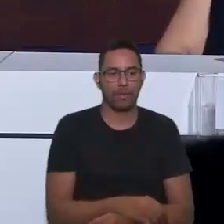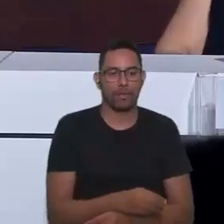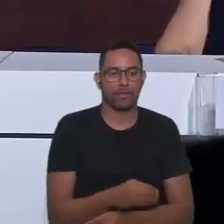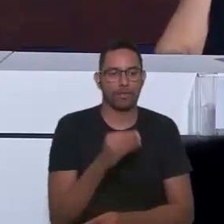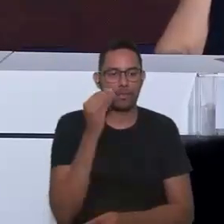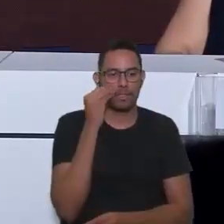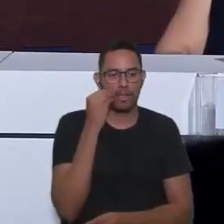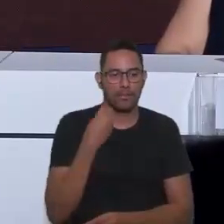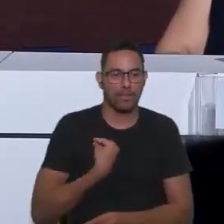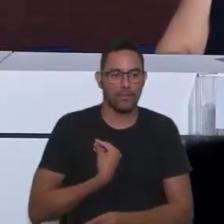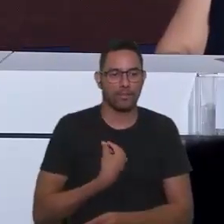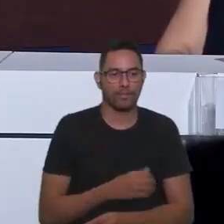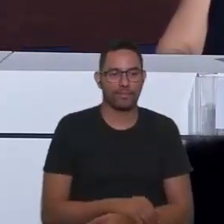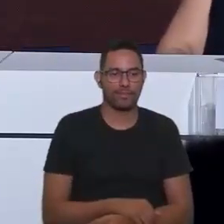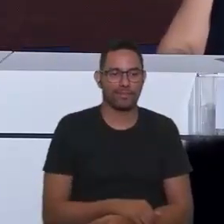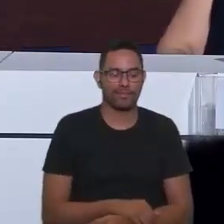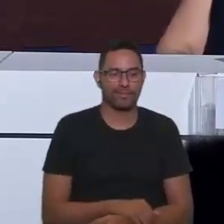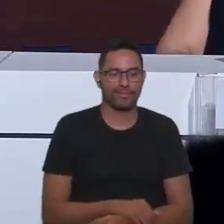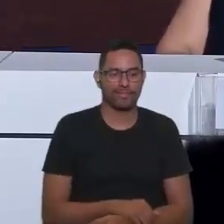tentar sobreviver.